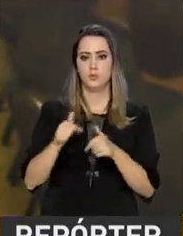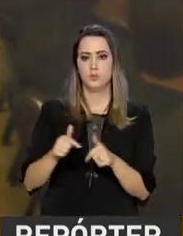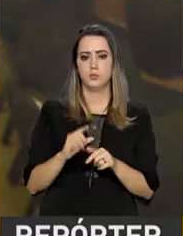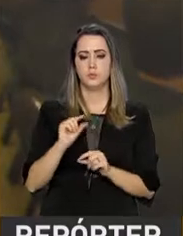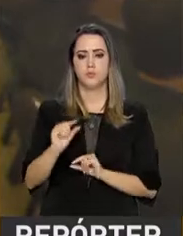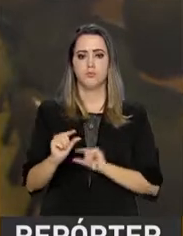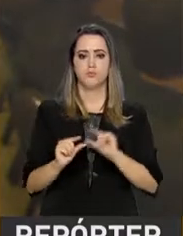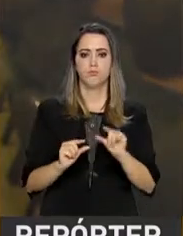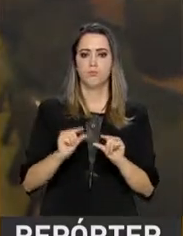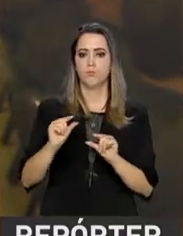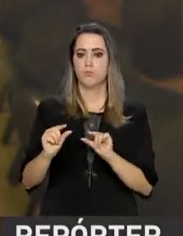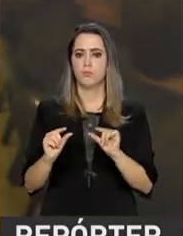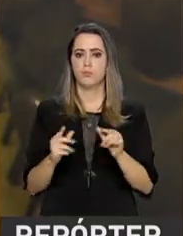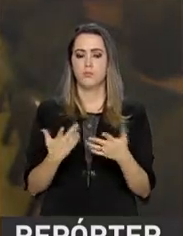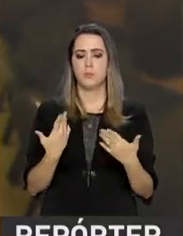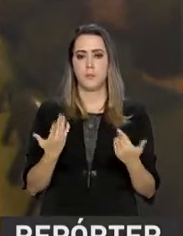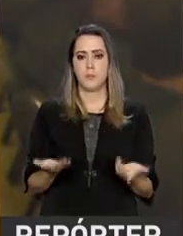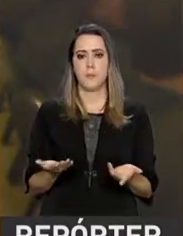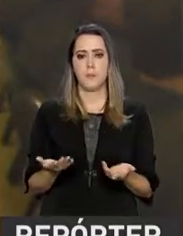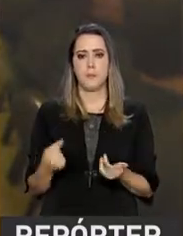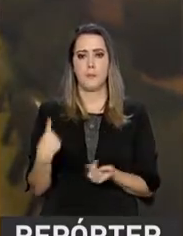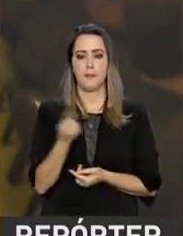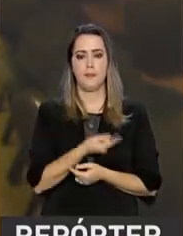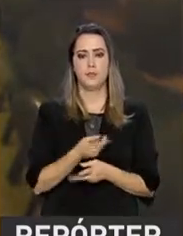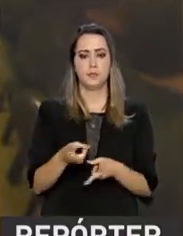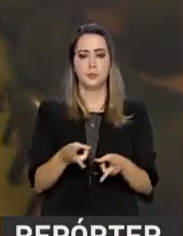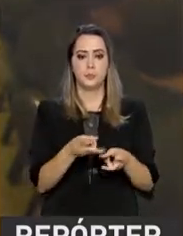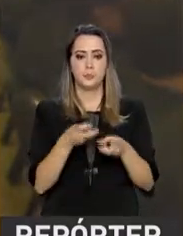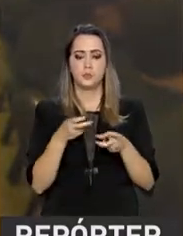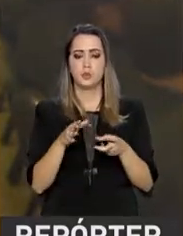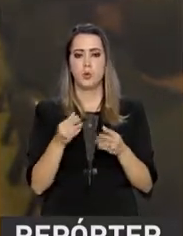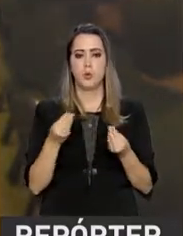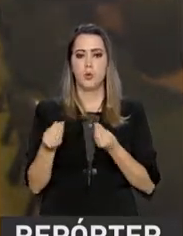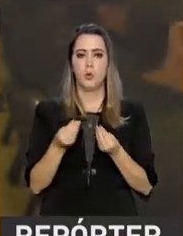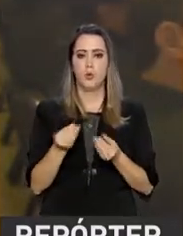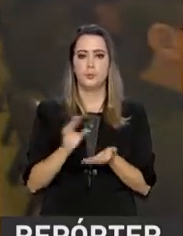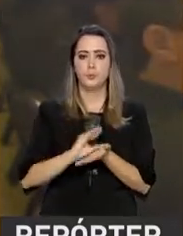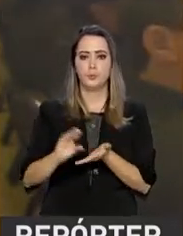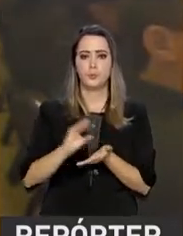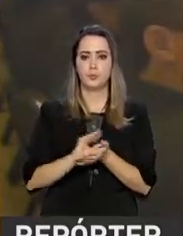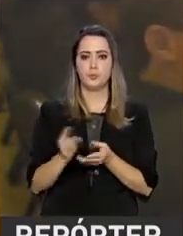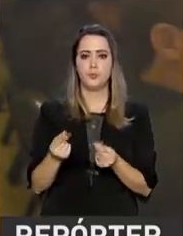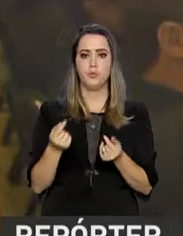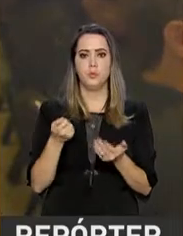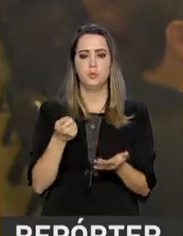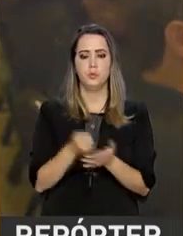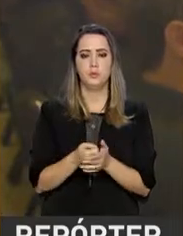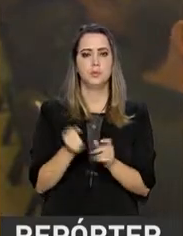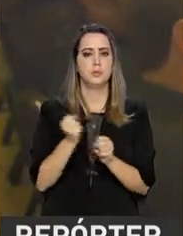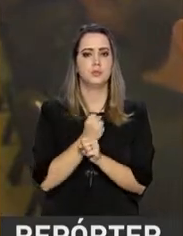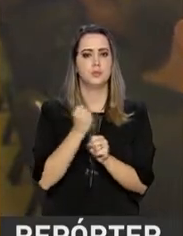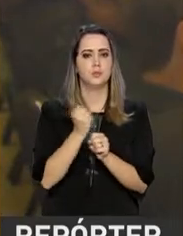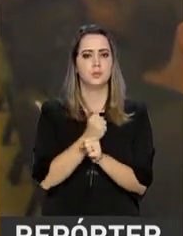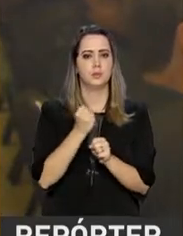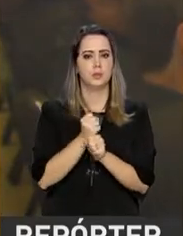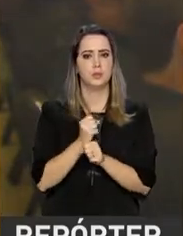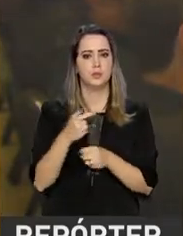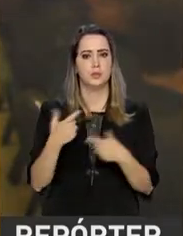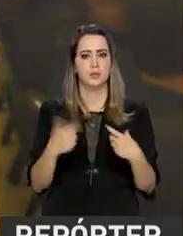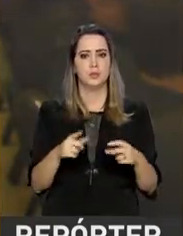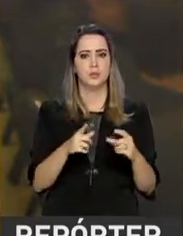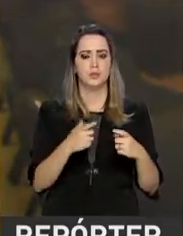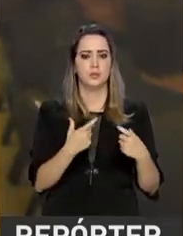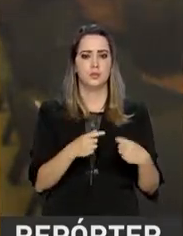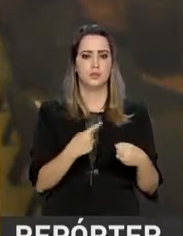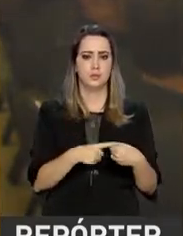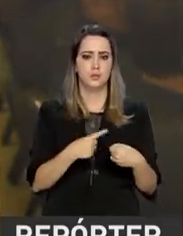dosado em todos os setores. A gente tem que analisar de que forma que pode ser investido esse recurso, se é custeio, se é obras. Tem bairro na nossa cidade que a gente